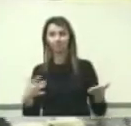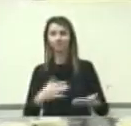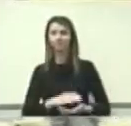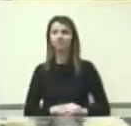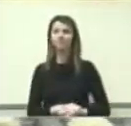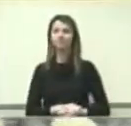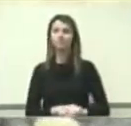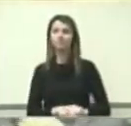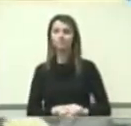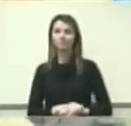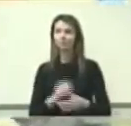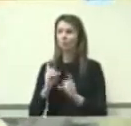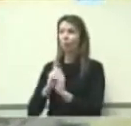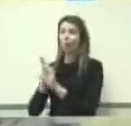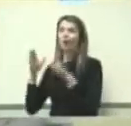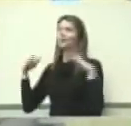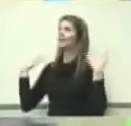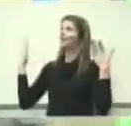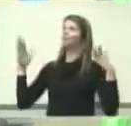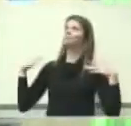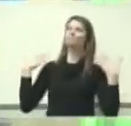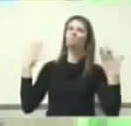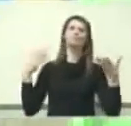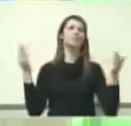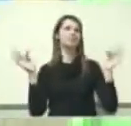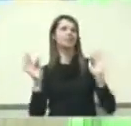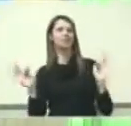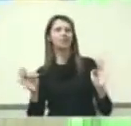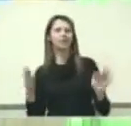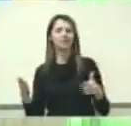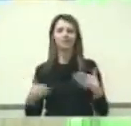ele estava eufóricos felizes animados